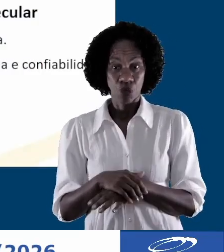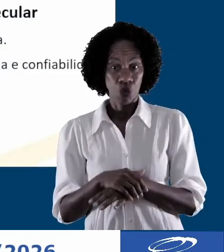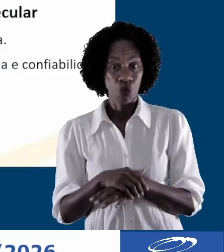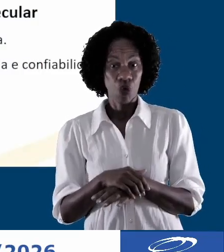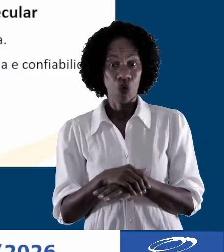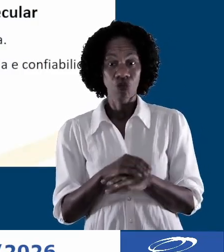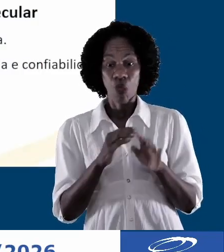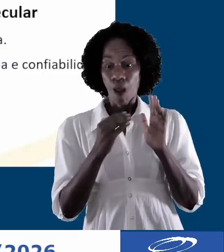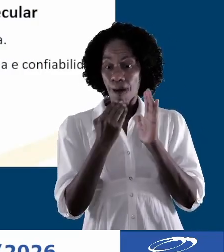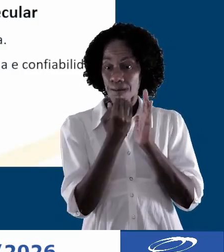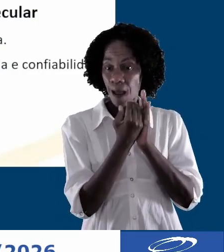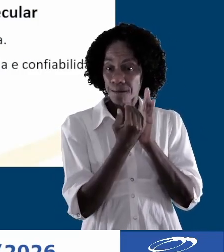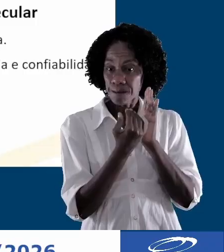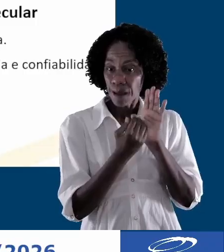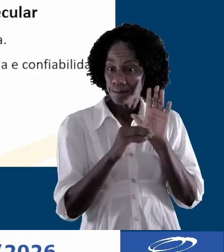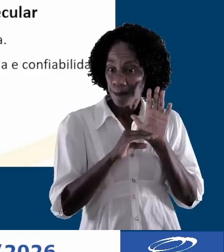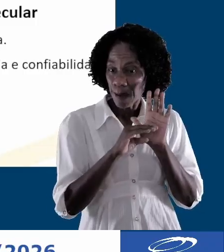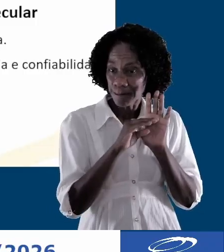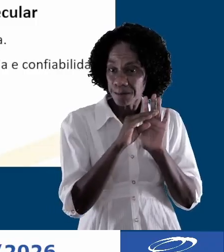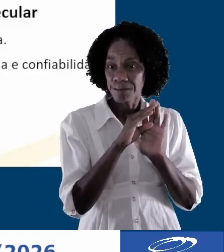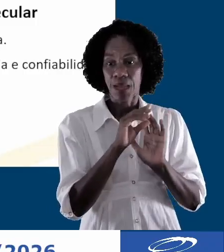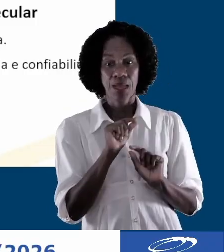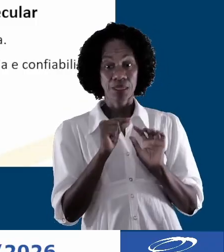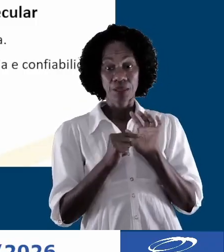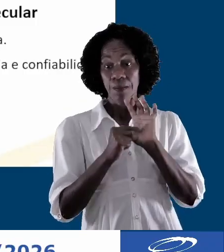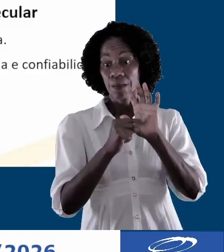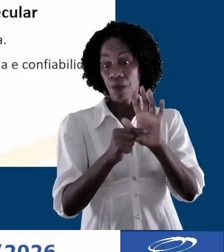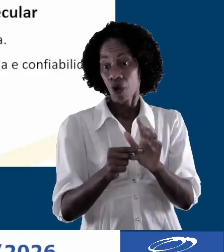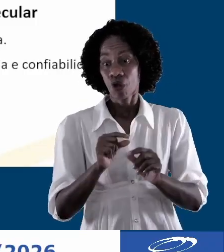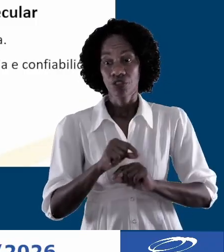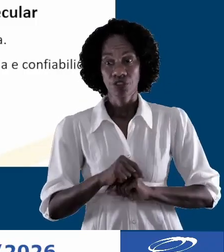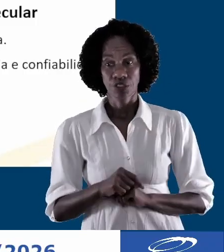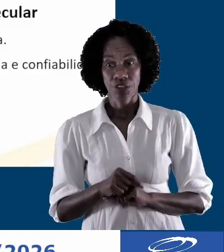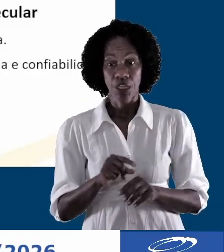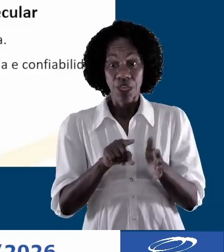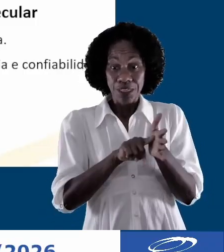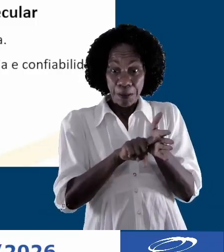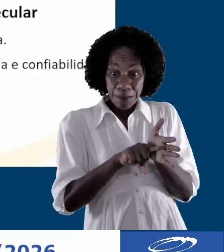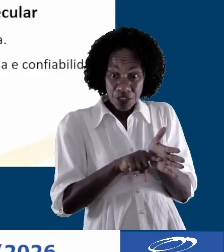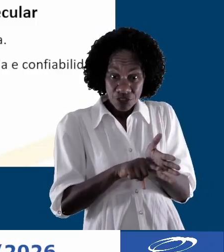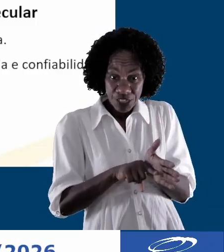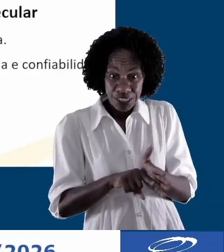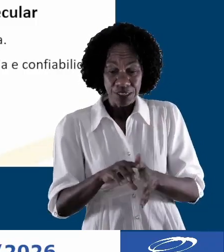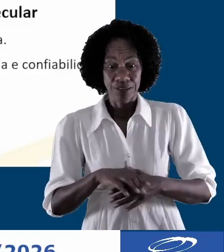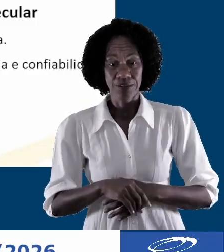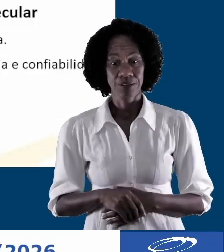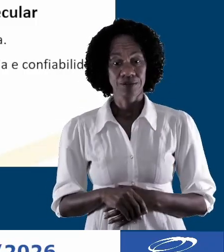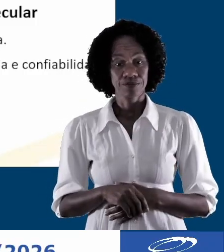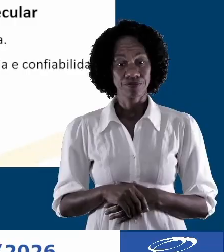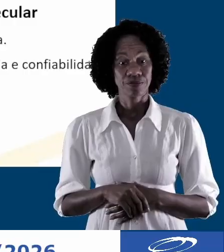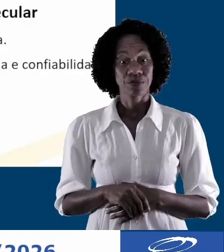uma especificidade muito baixa. Hoje em dia, o diagnóstico molecular ajuda bastante. A cultura, apesar de